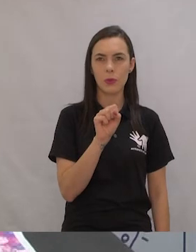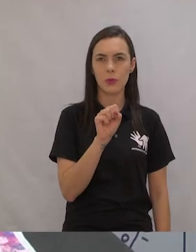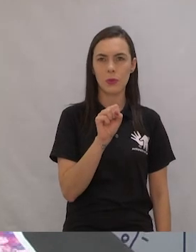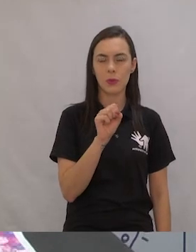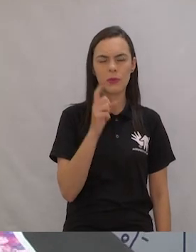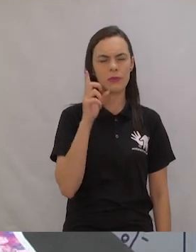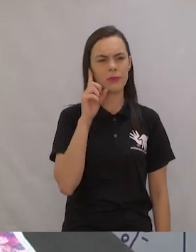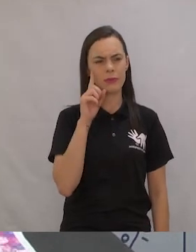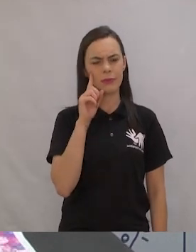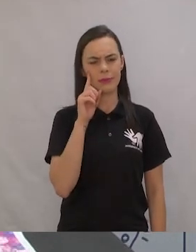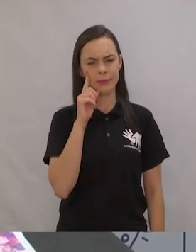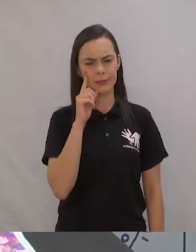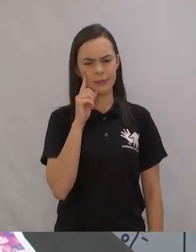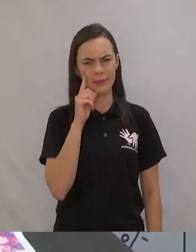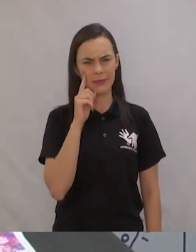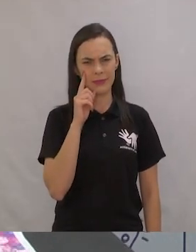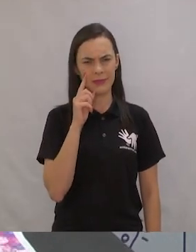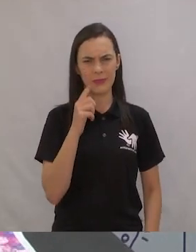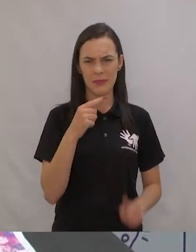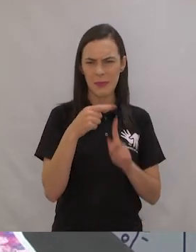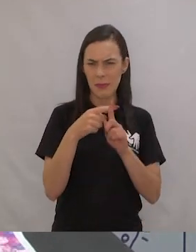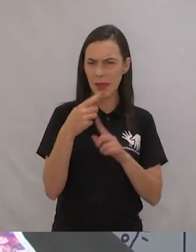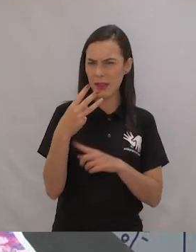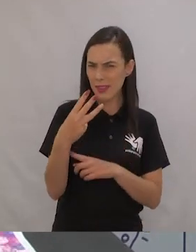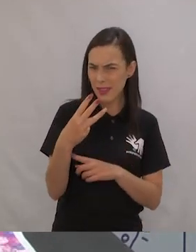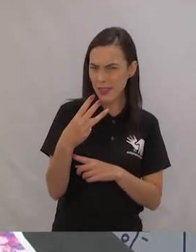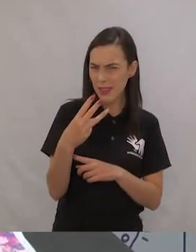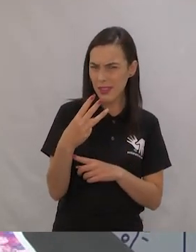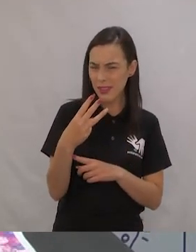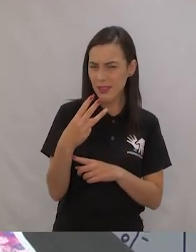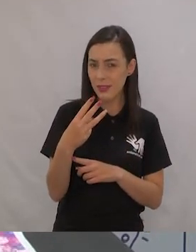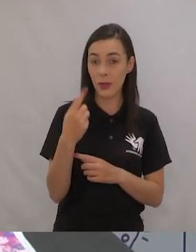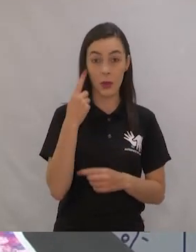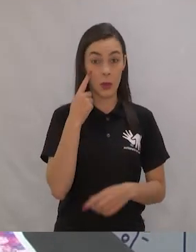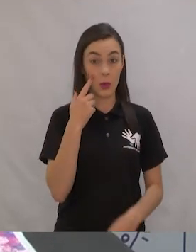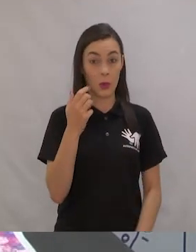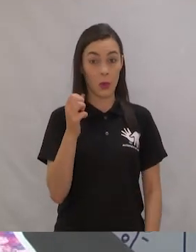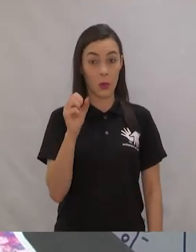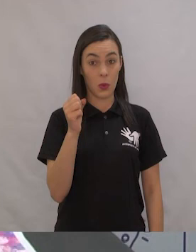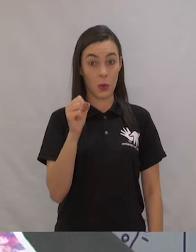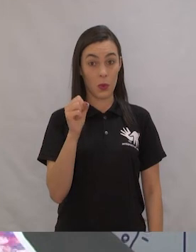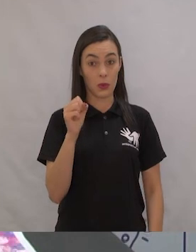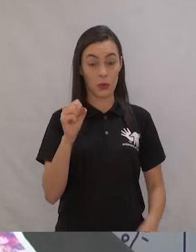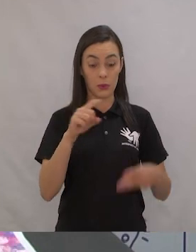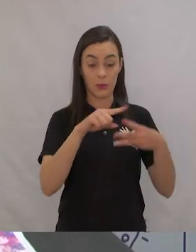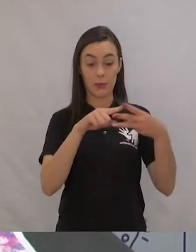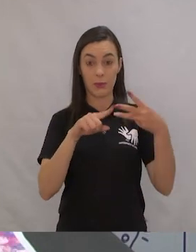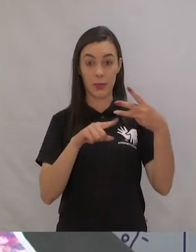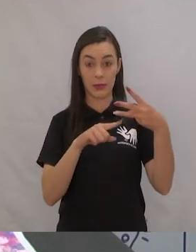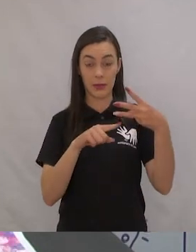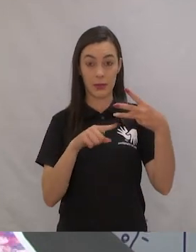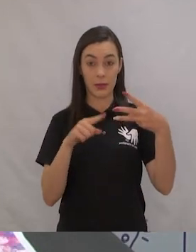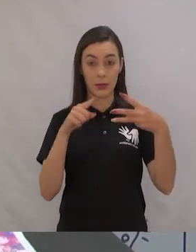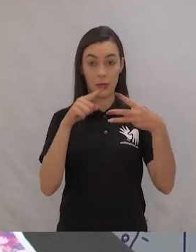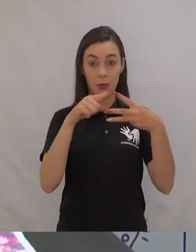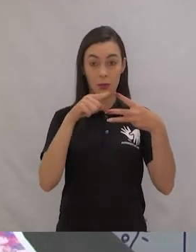8. Vamos colocar o número 3? Vamos ver. Eu tenho 8 mais